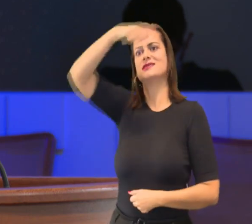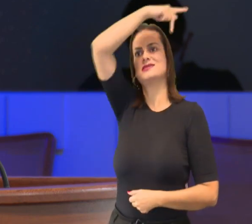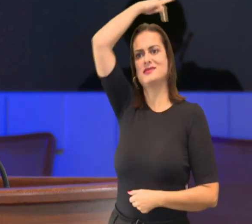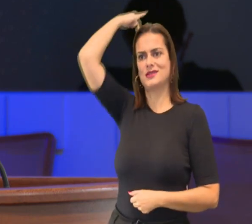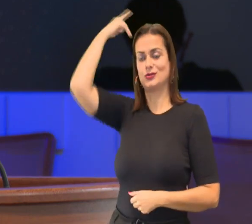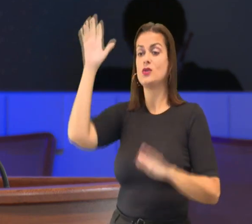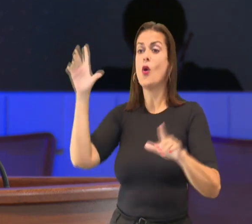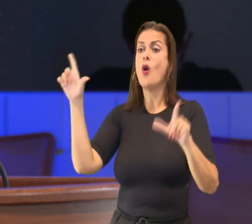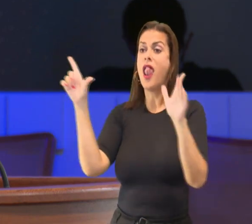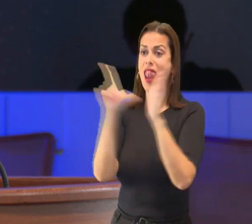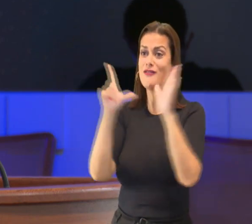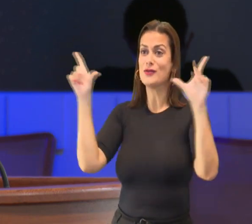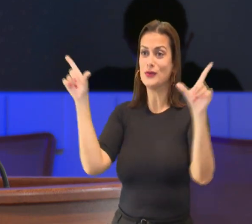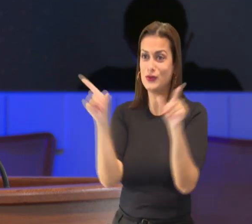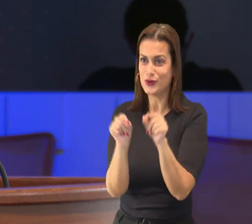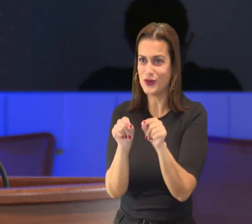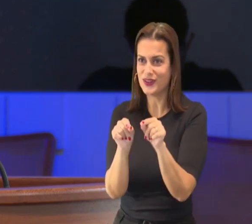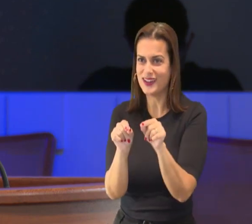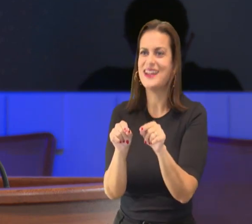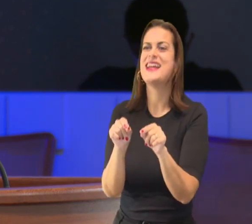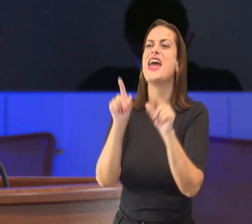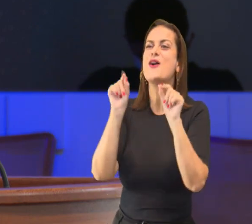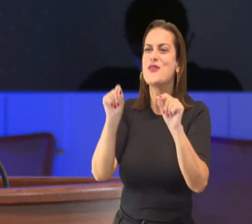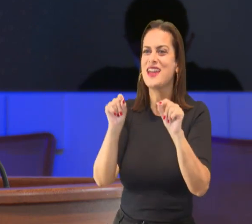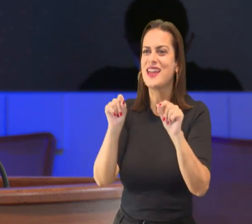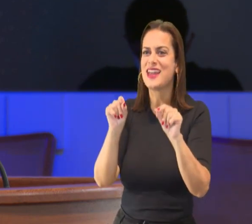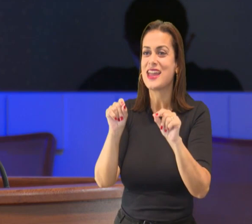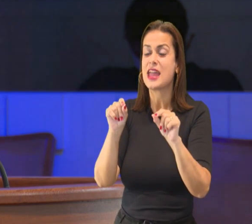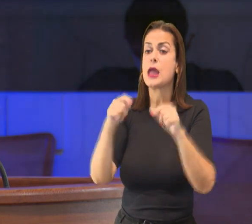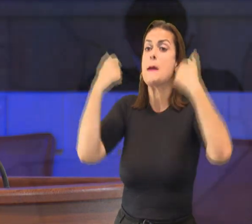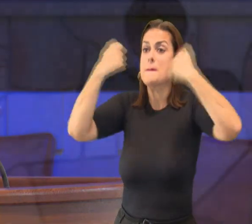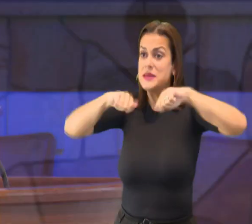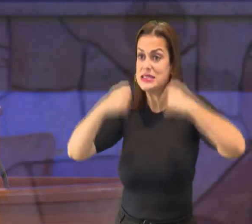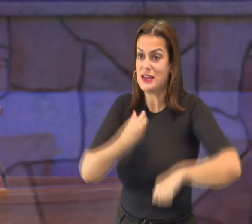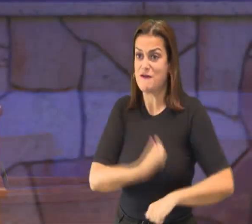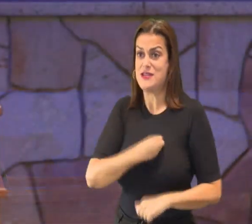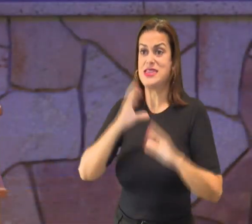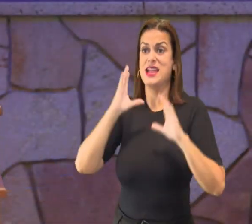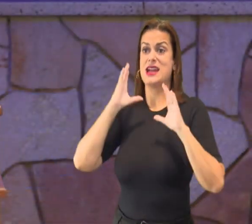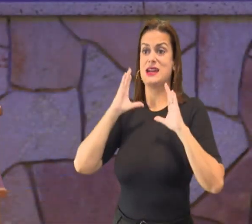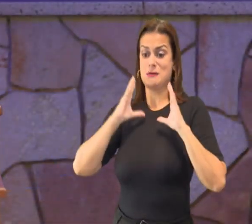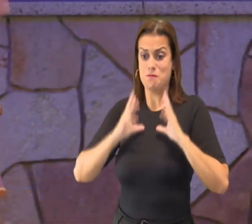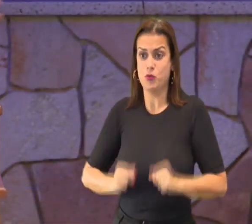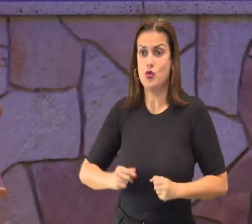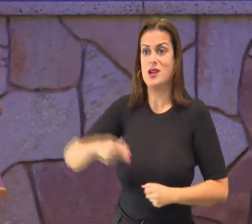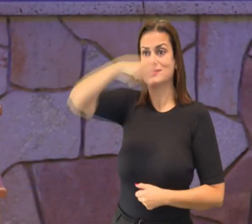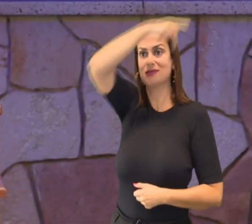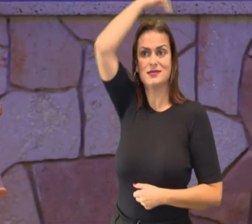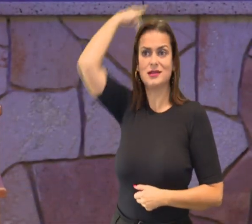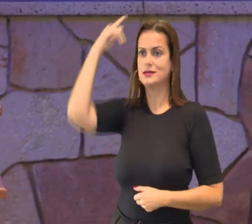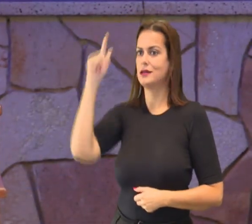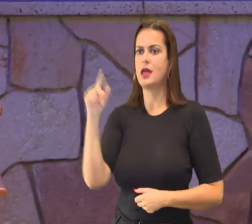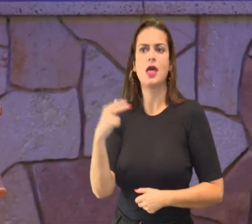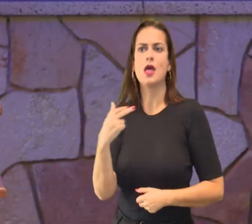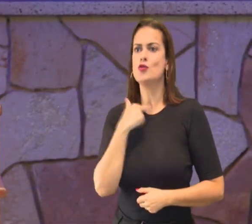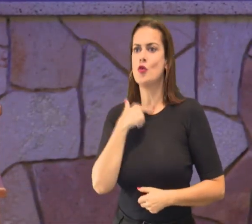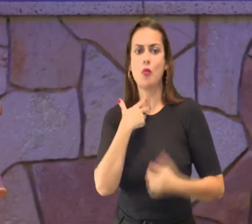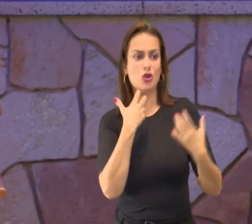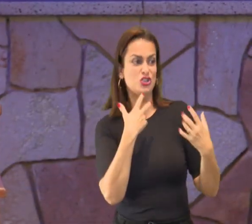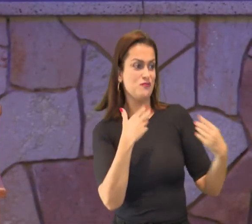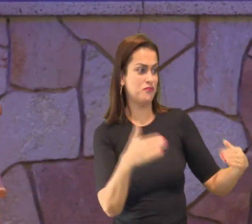esta frase: sede santos. Vocês não podem se contaminar com as nações pagãs, as